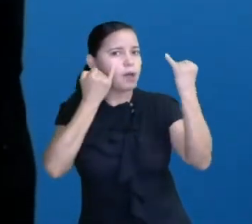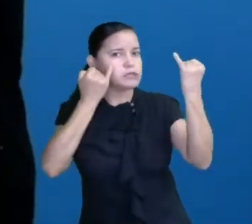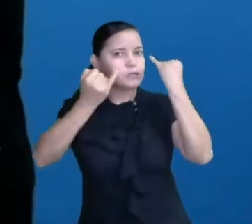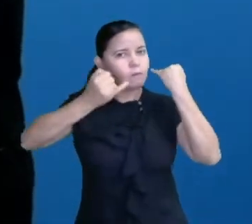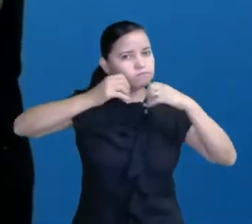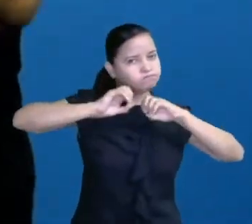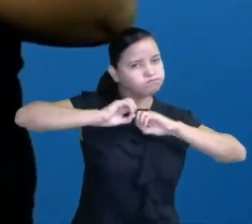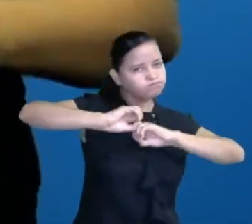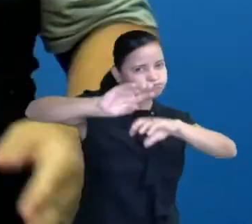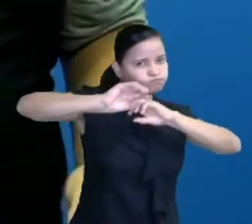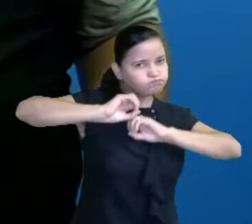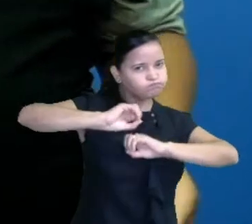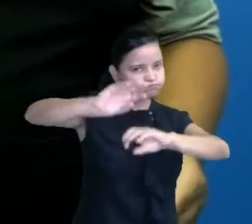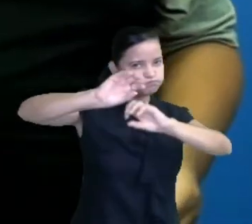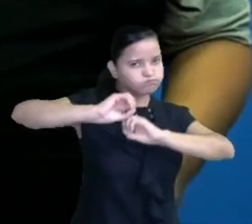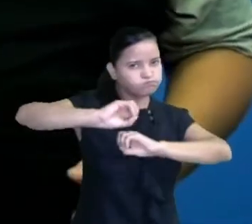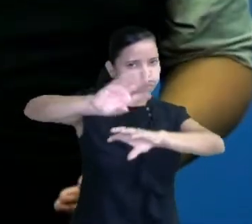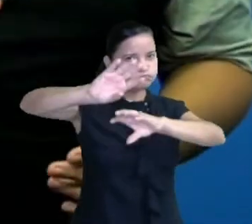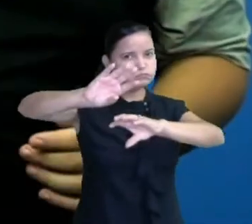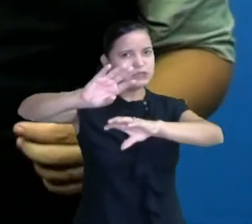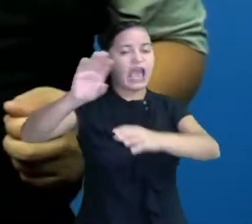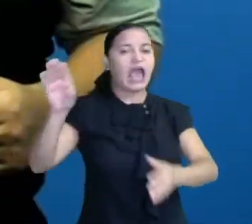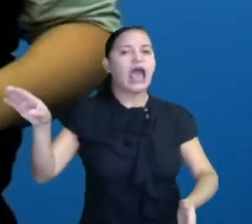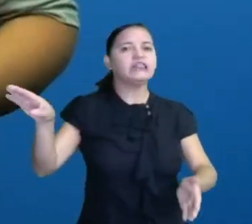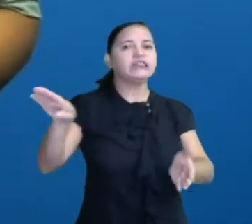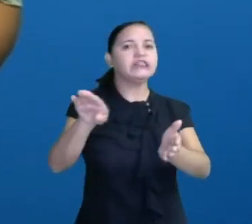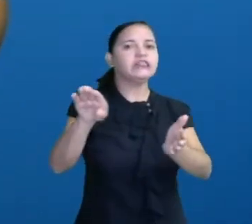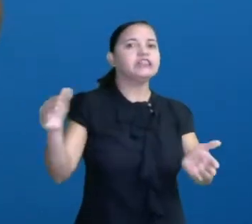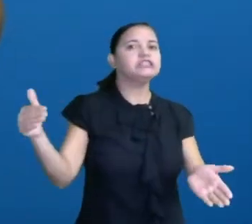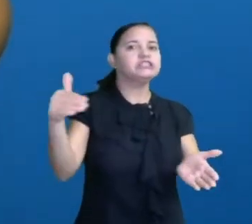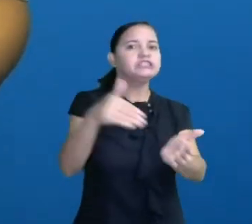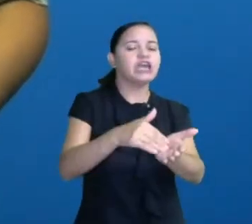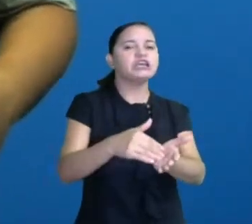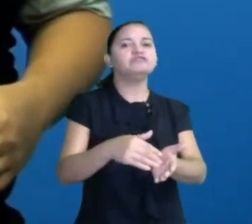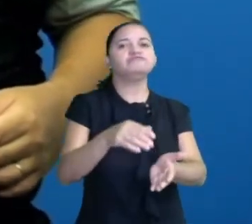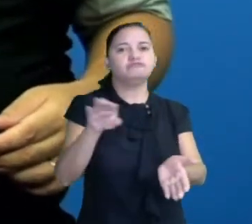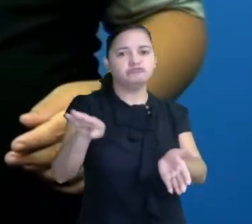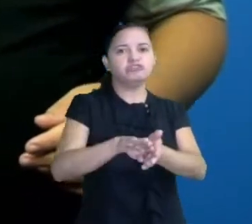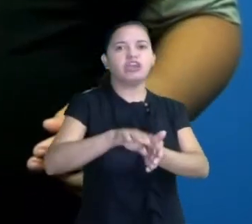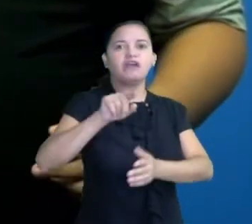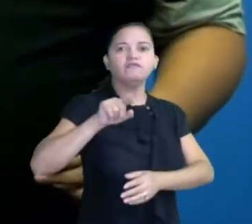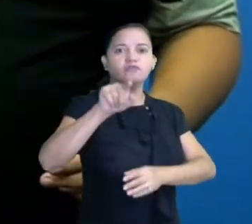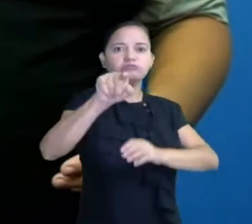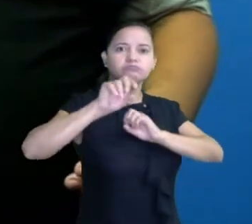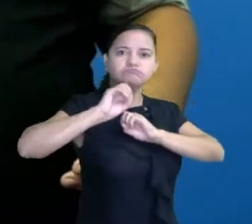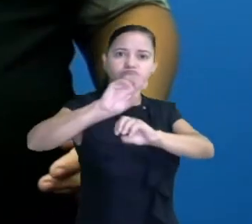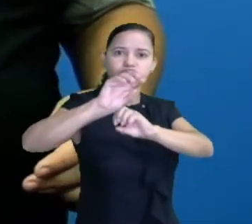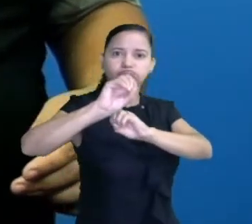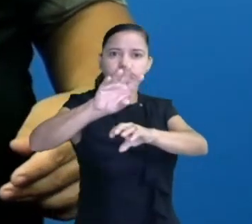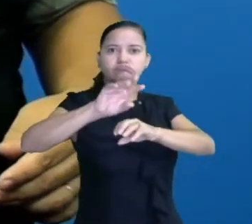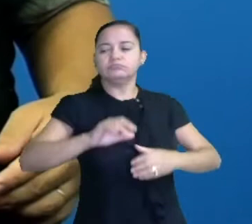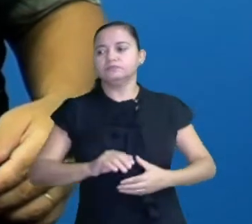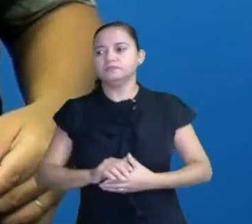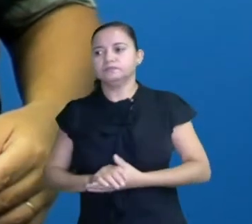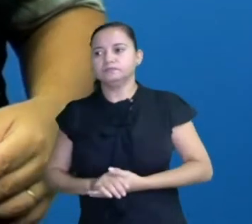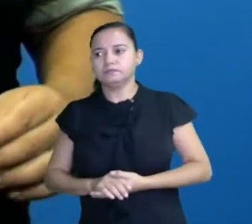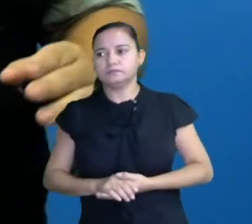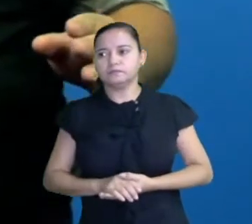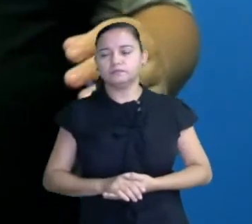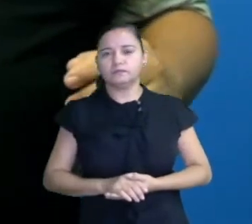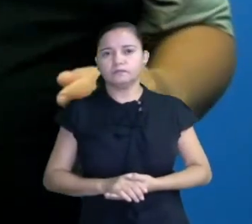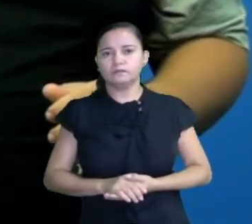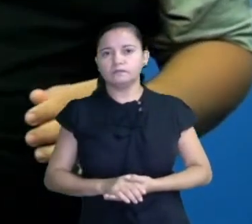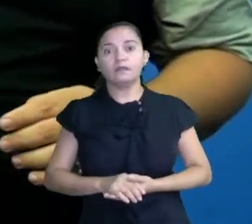ponte até chegar ao receptor, certo? Vamos lá?